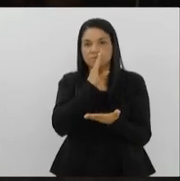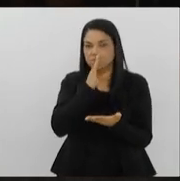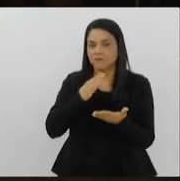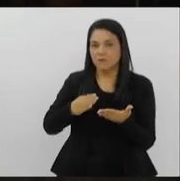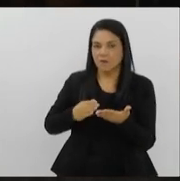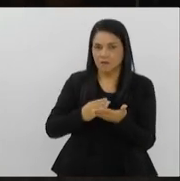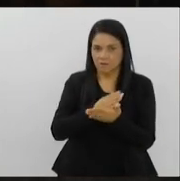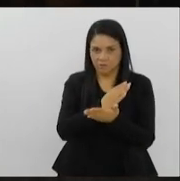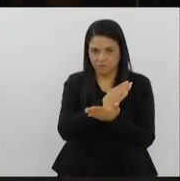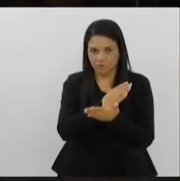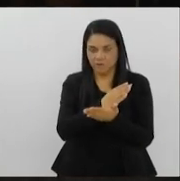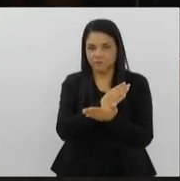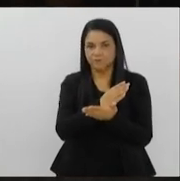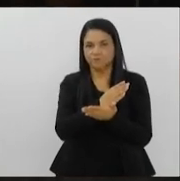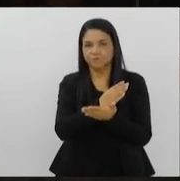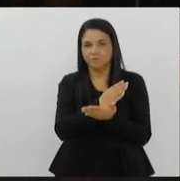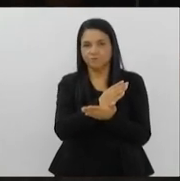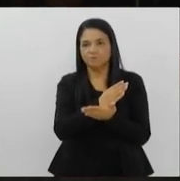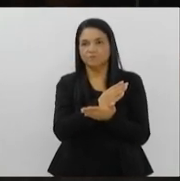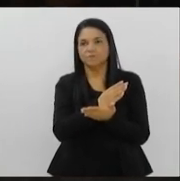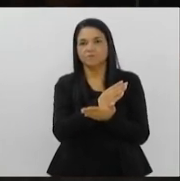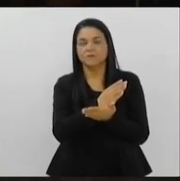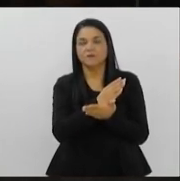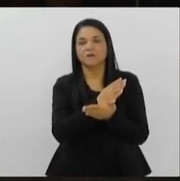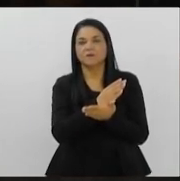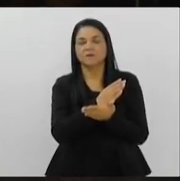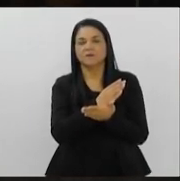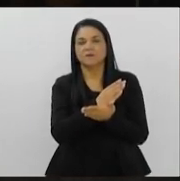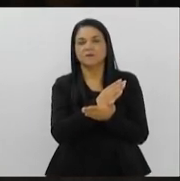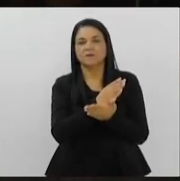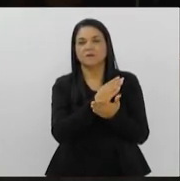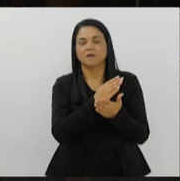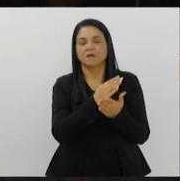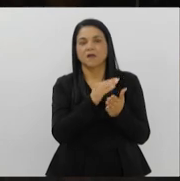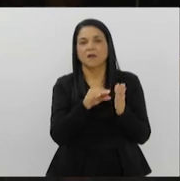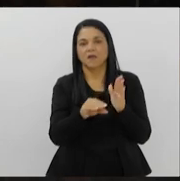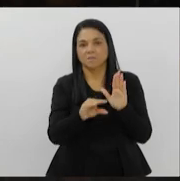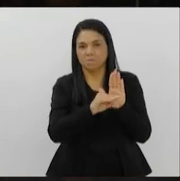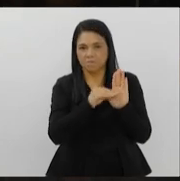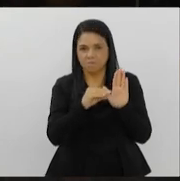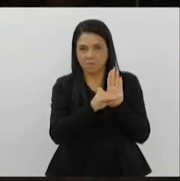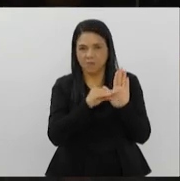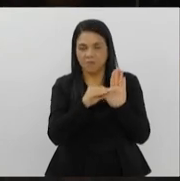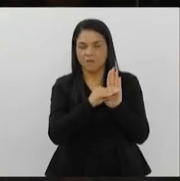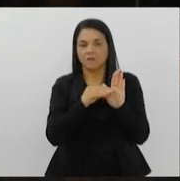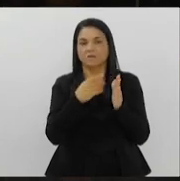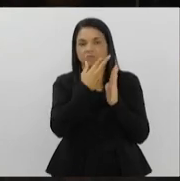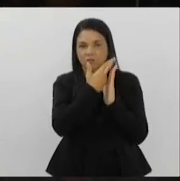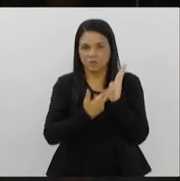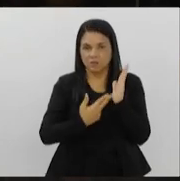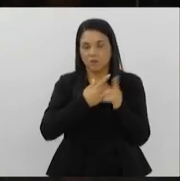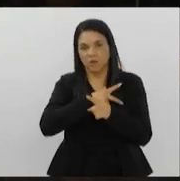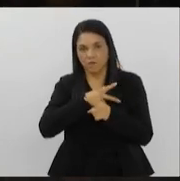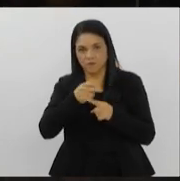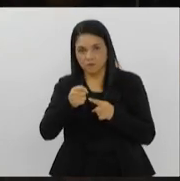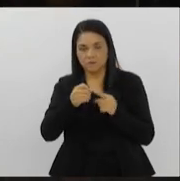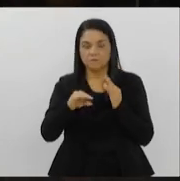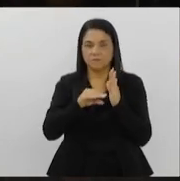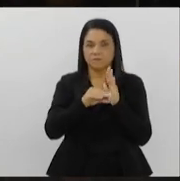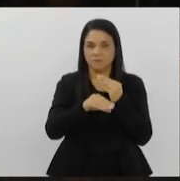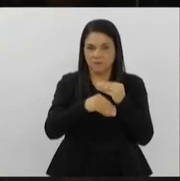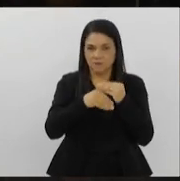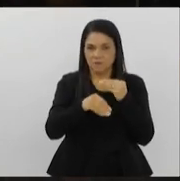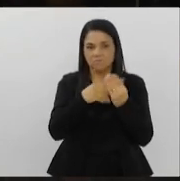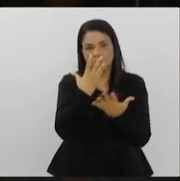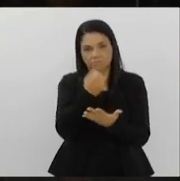como estão. Aprovado a emenda de redação. Em votação, a redação do vencido assim emendado, os senhores